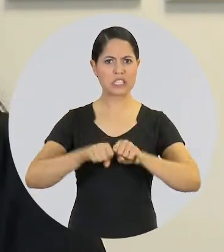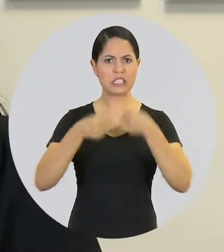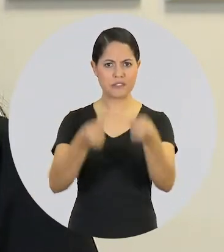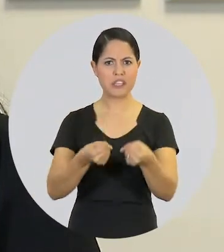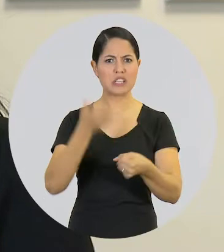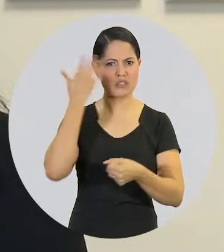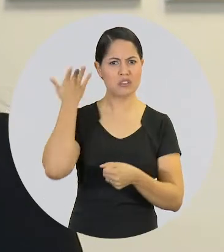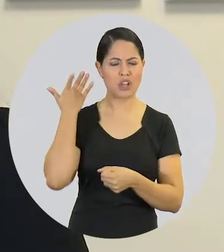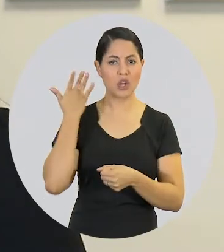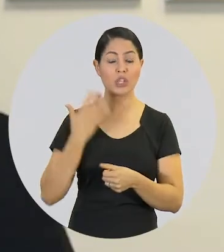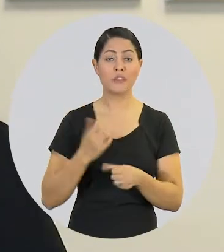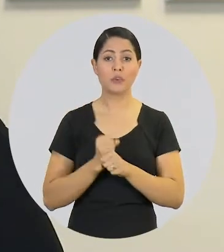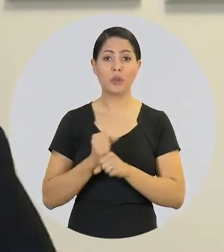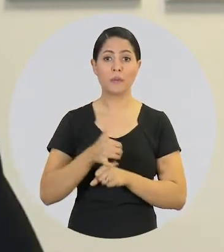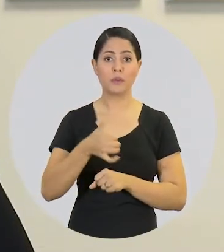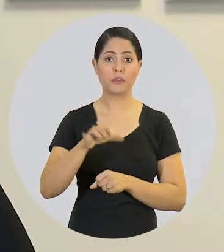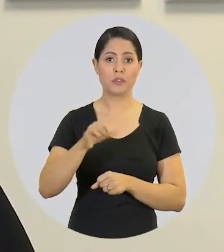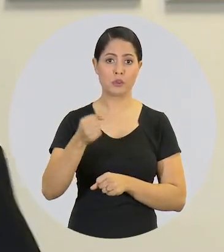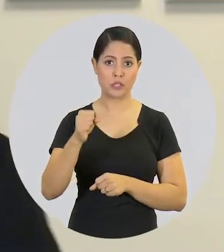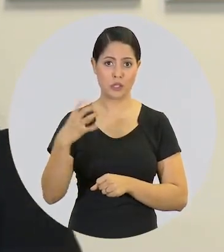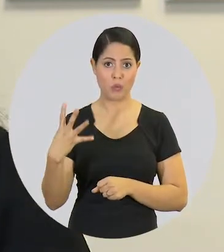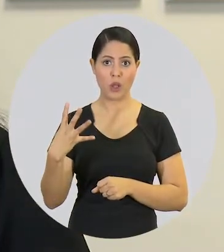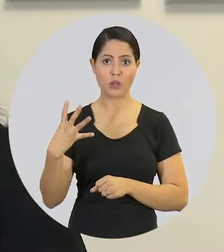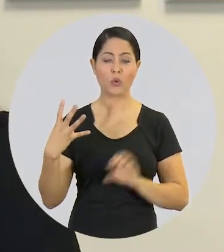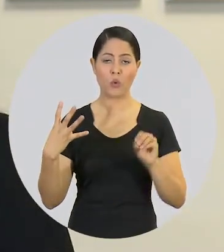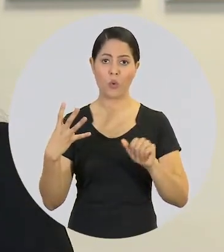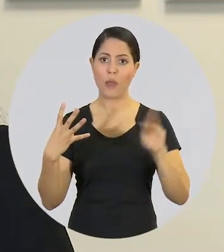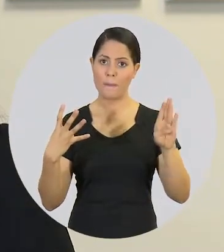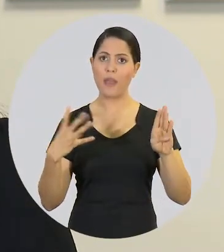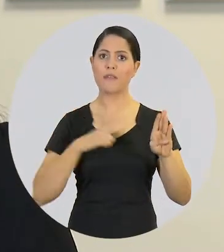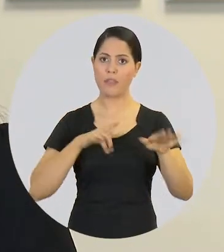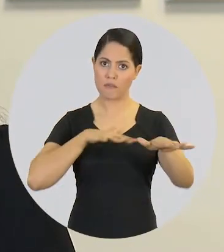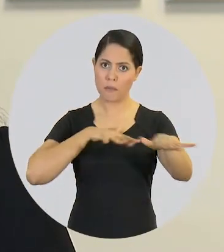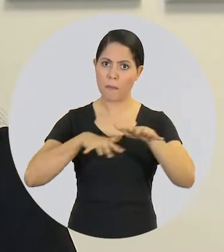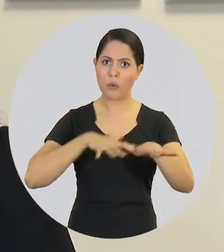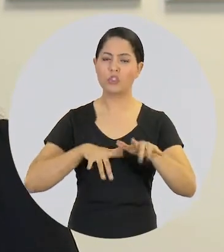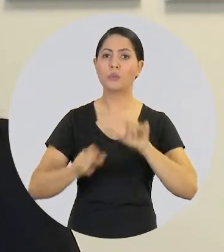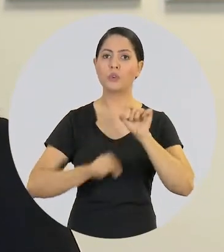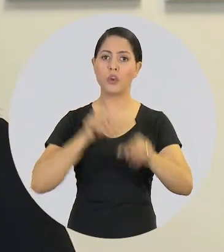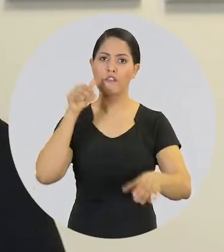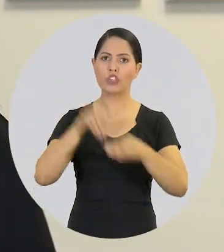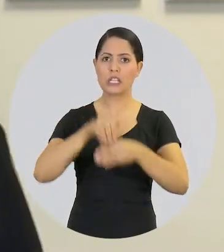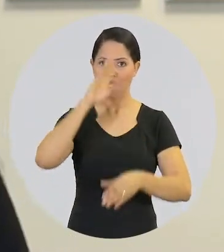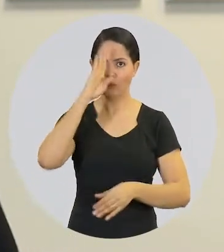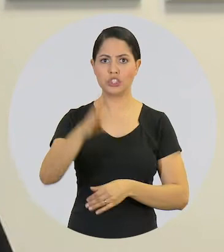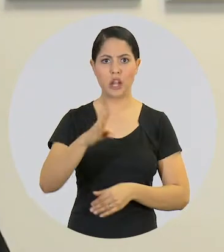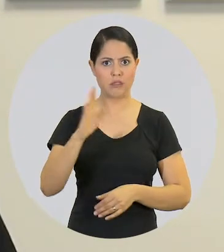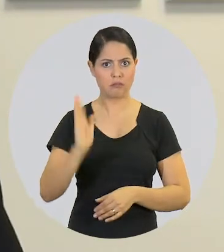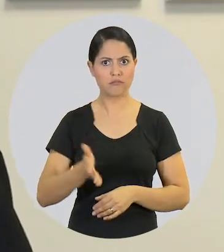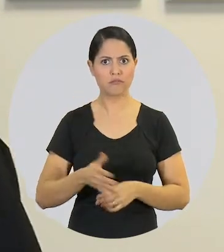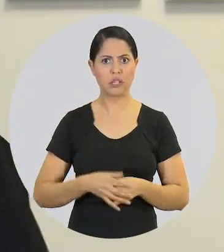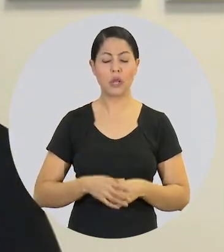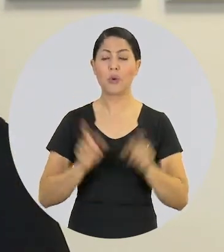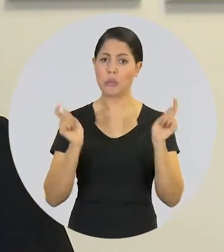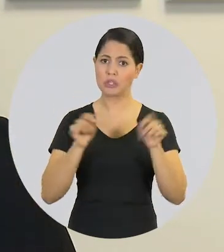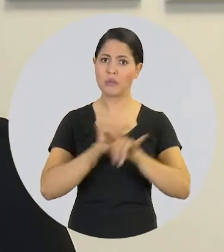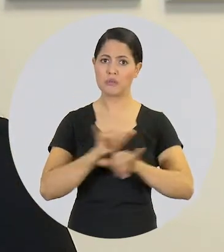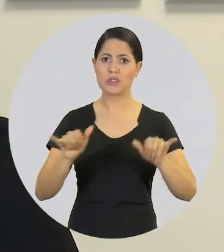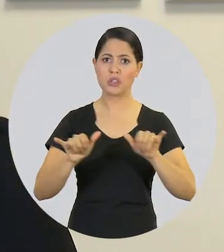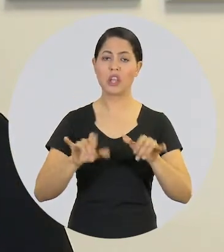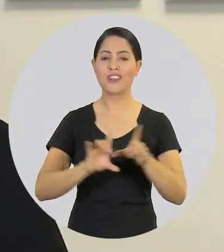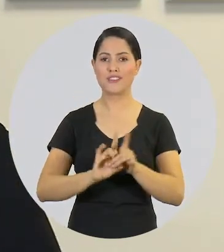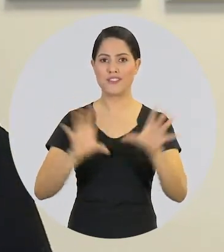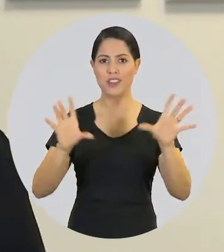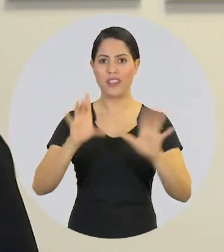é antiga. Já em 1984, a OAB abraçou o movimento pelas diretas já. Podemos falar